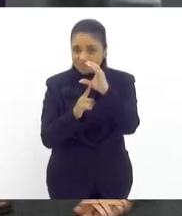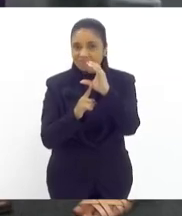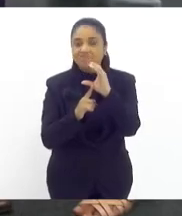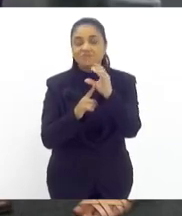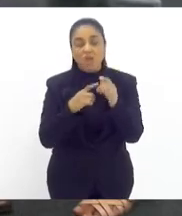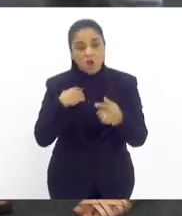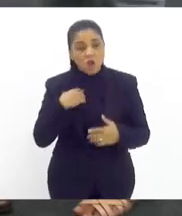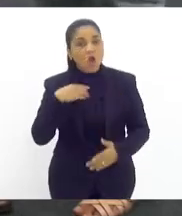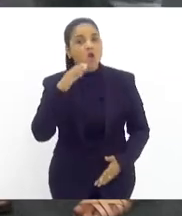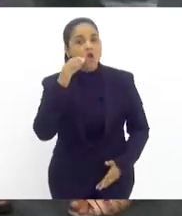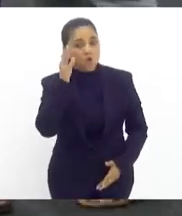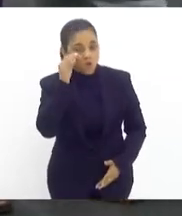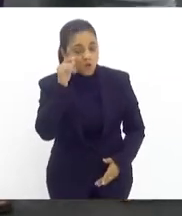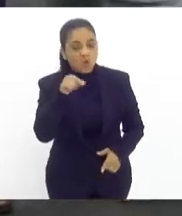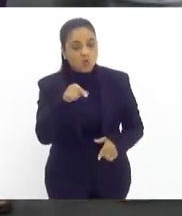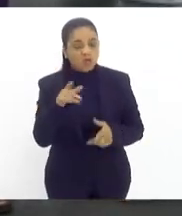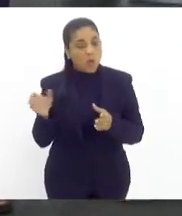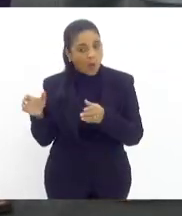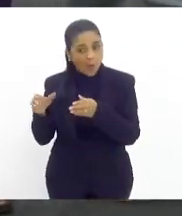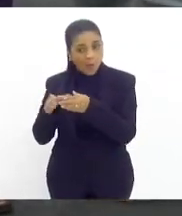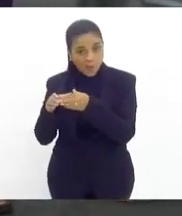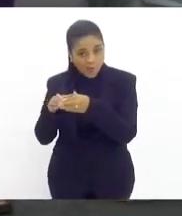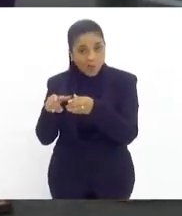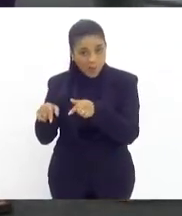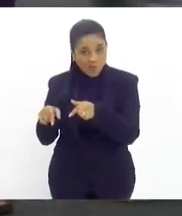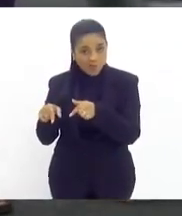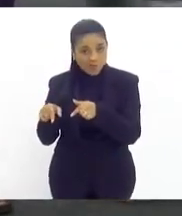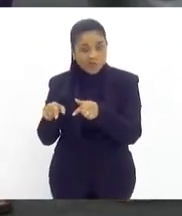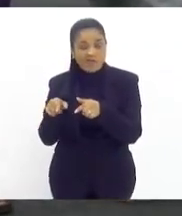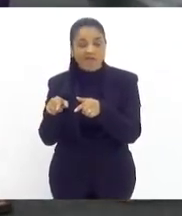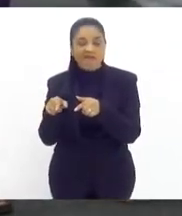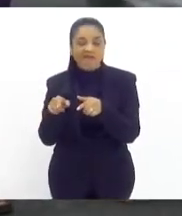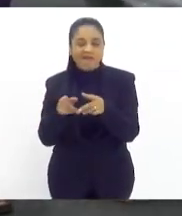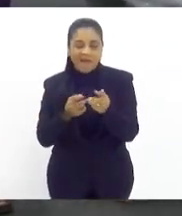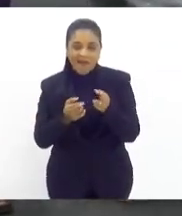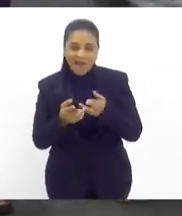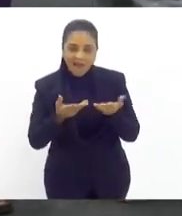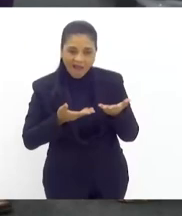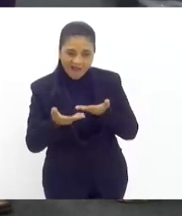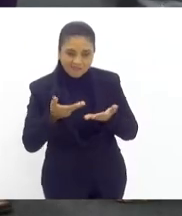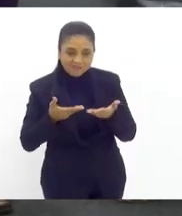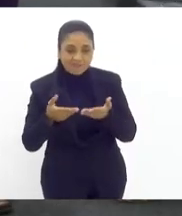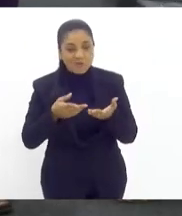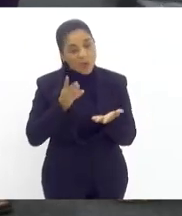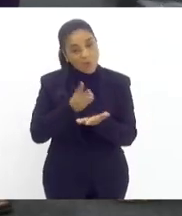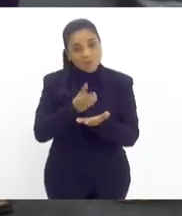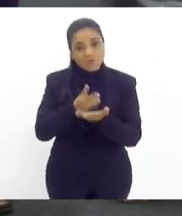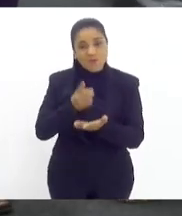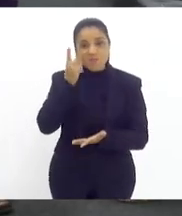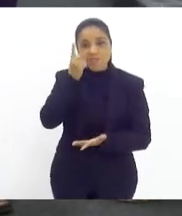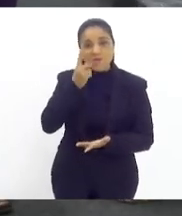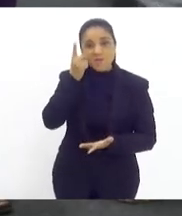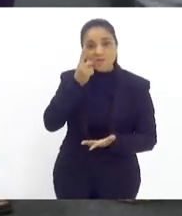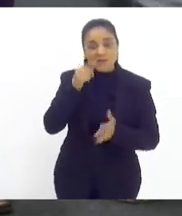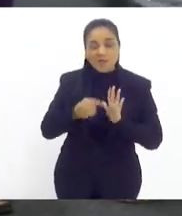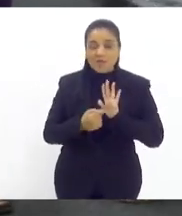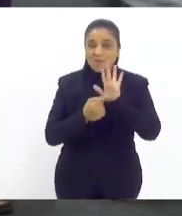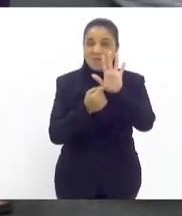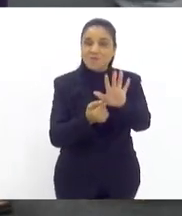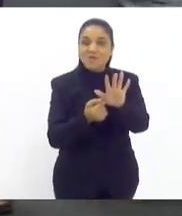a gente ver que são esses grupos que articulam e depois são esses mesmos deputados que vem aqui querer apresentar